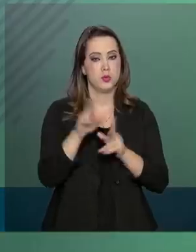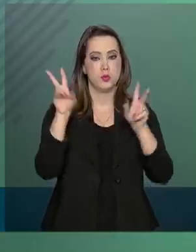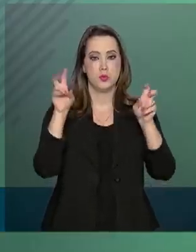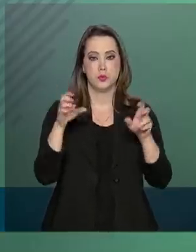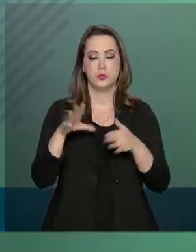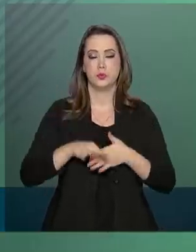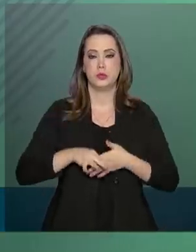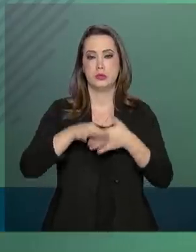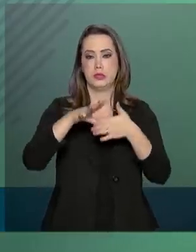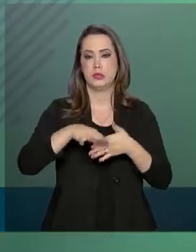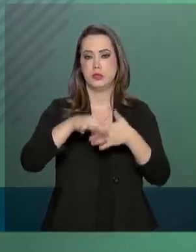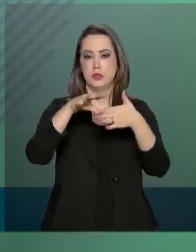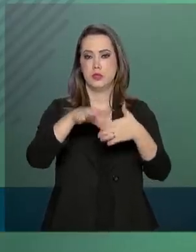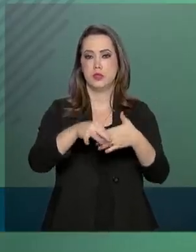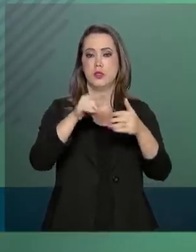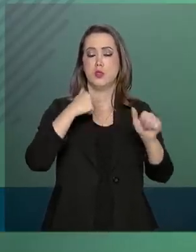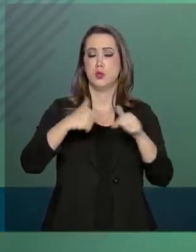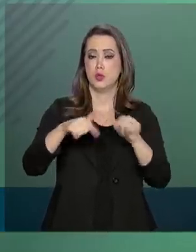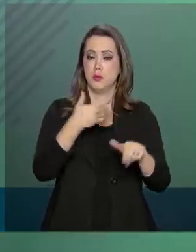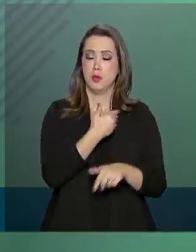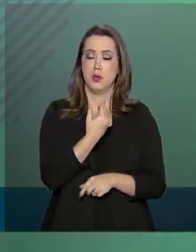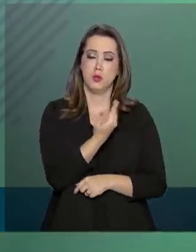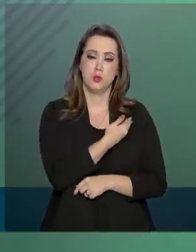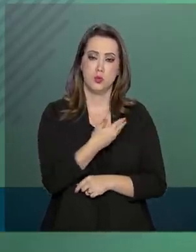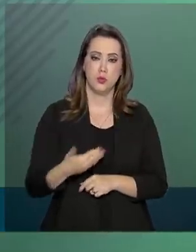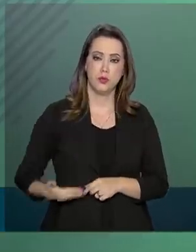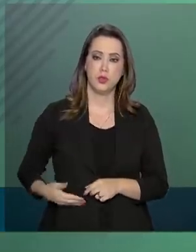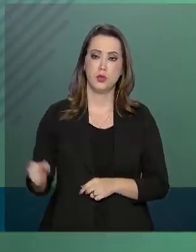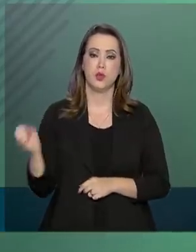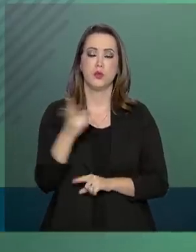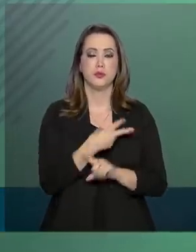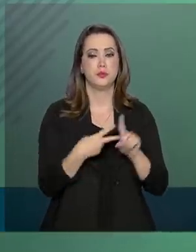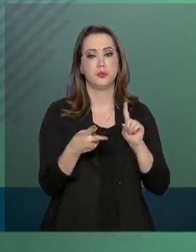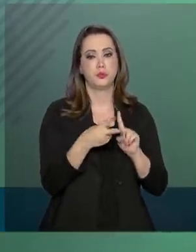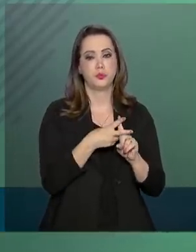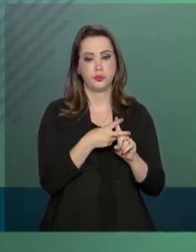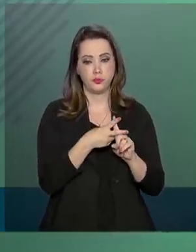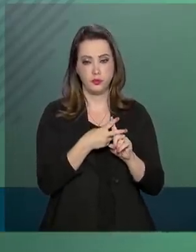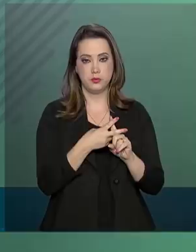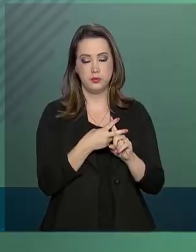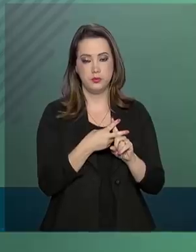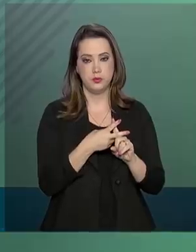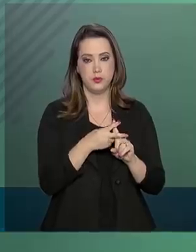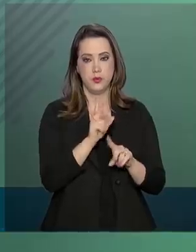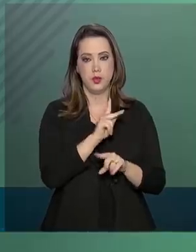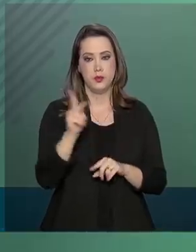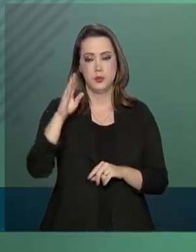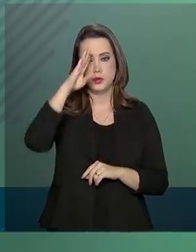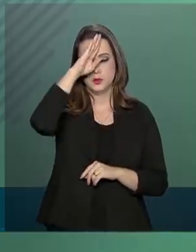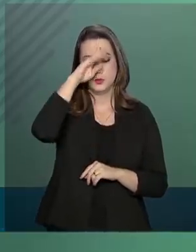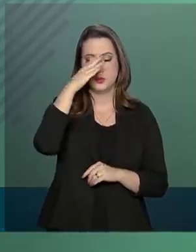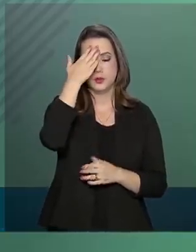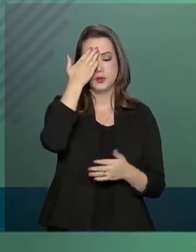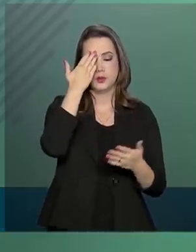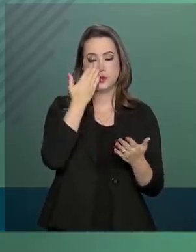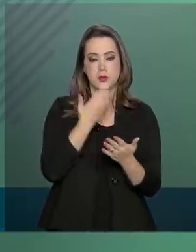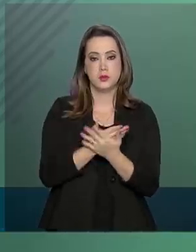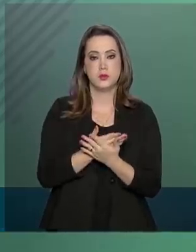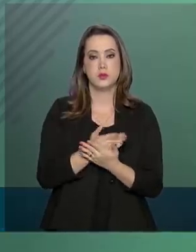lidera as ações do nosso governo a nova previdência o presidente acredita